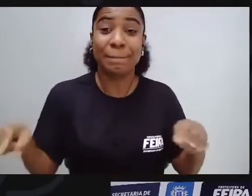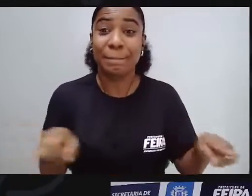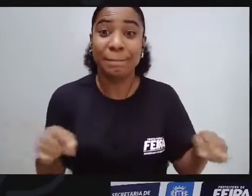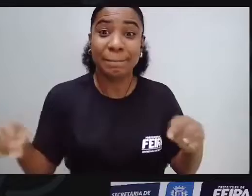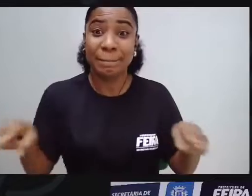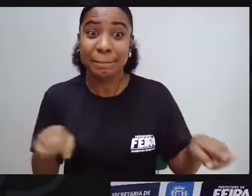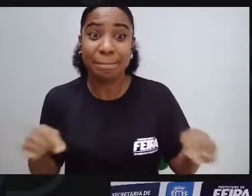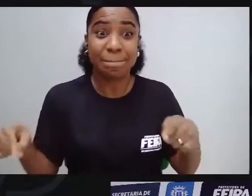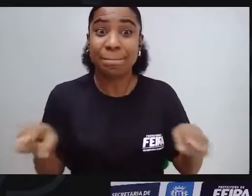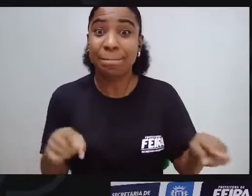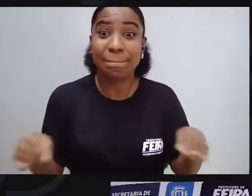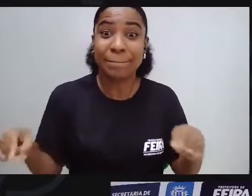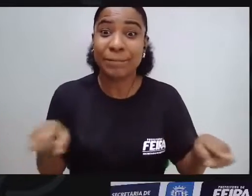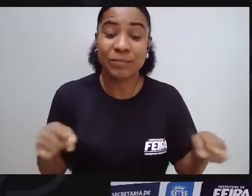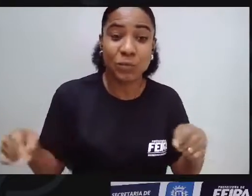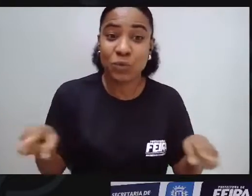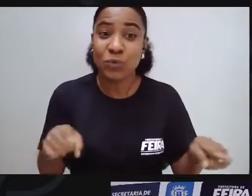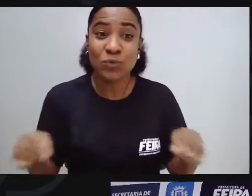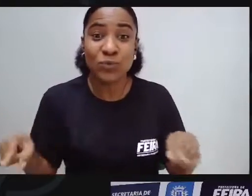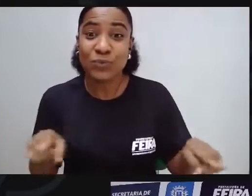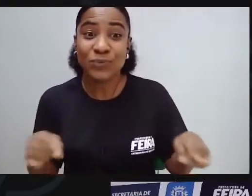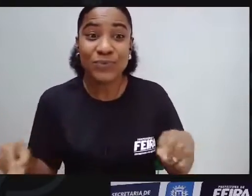é o